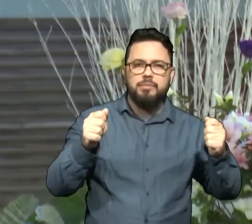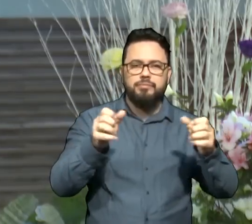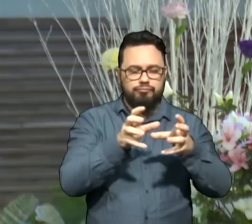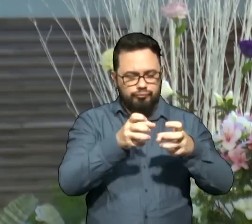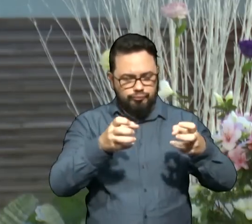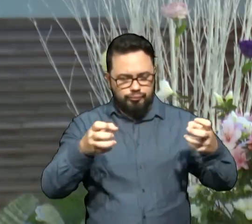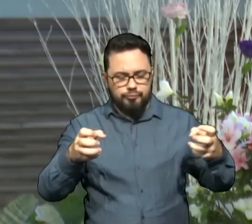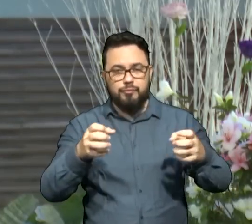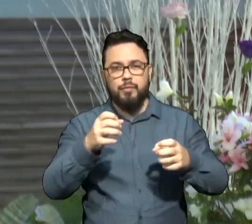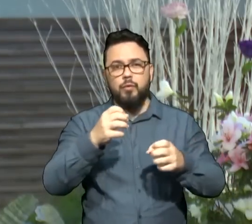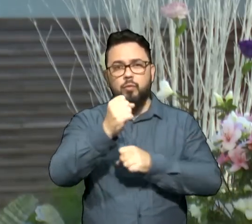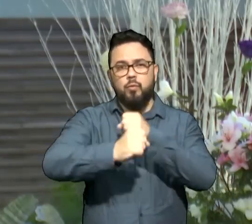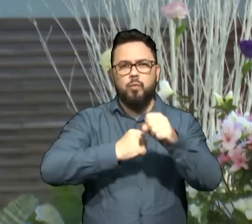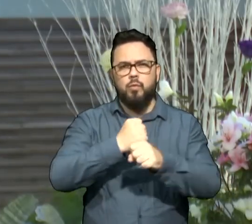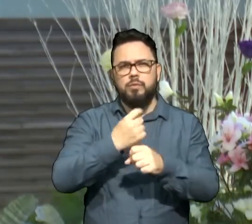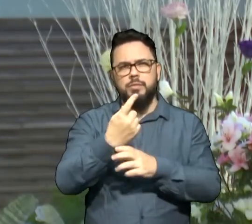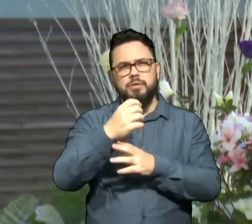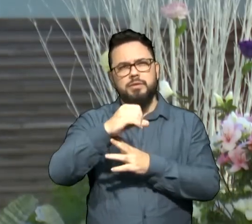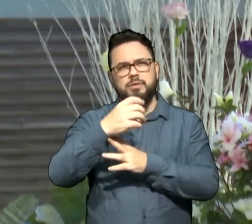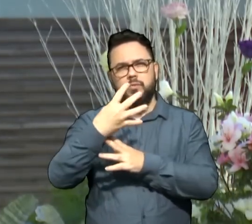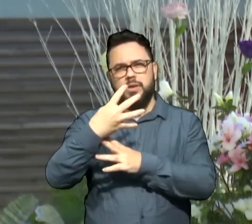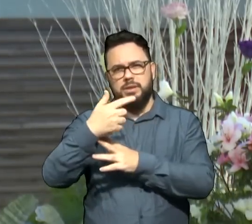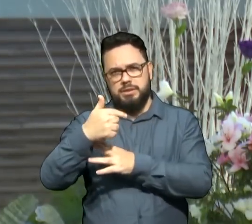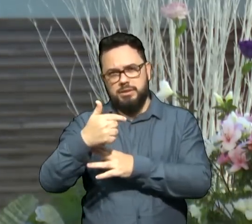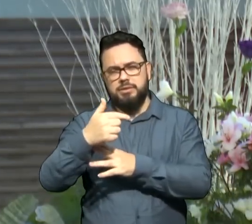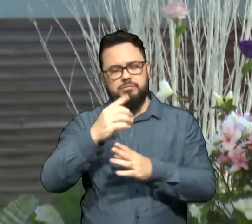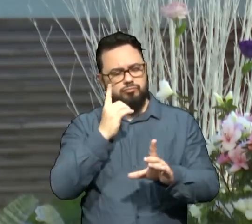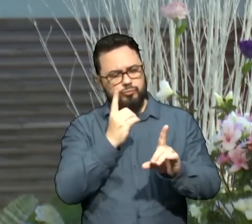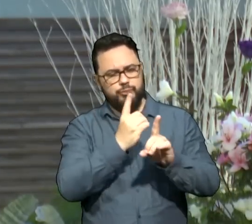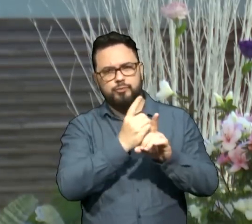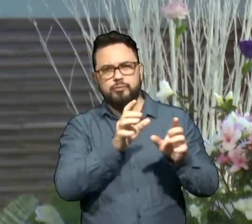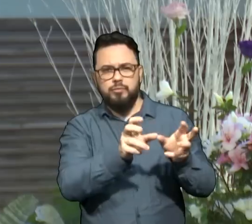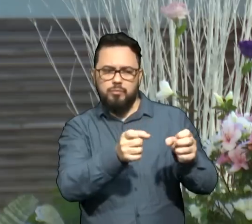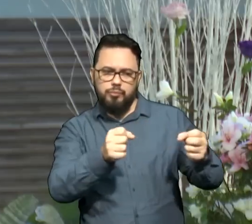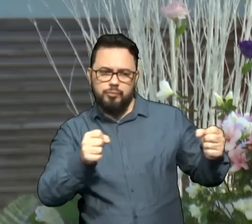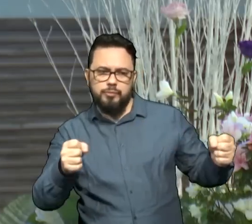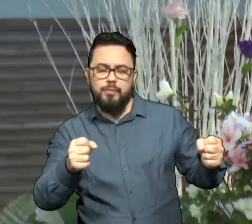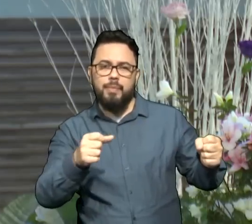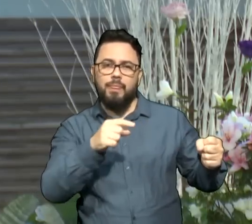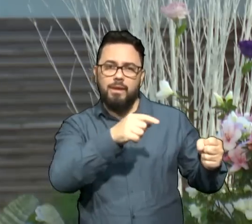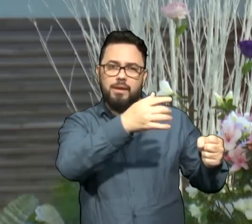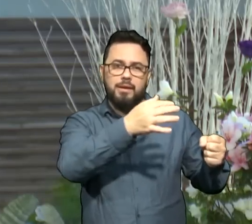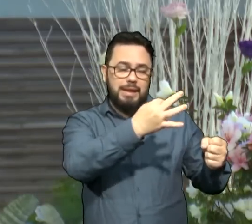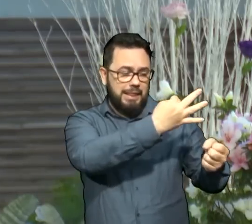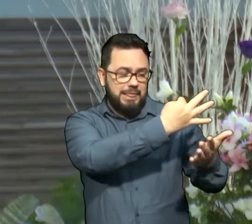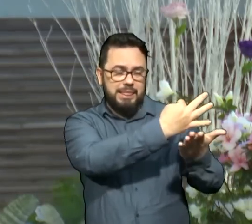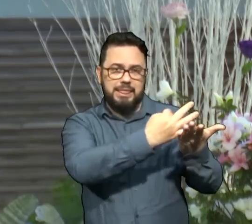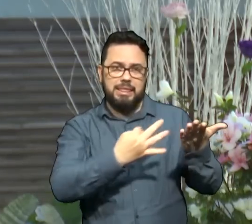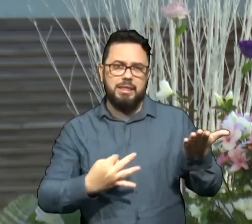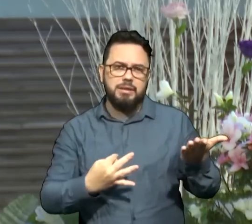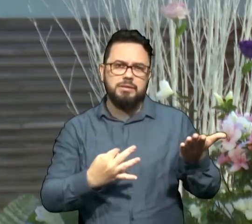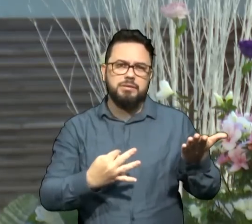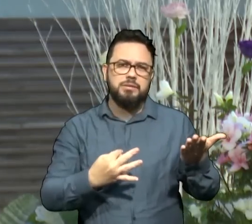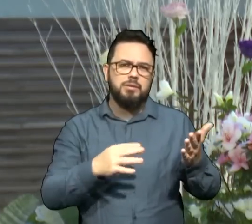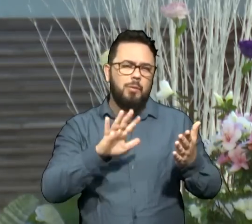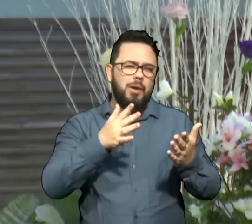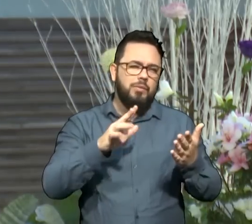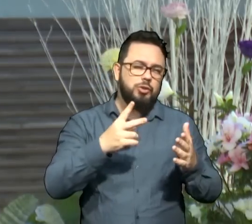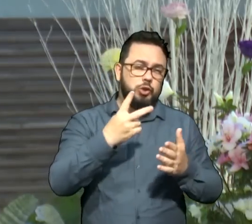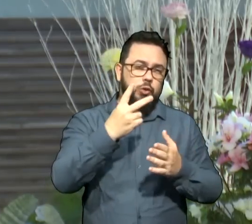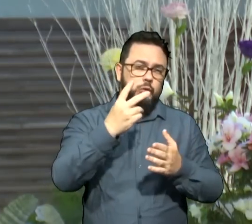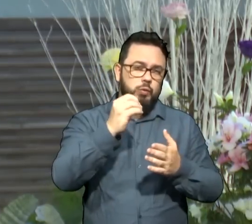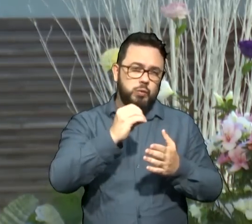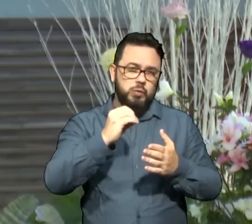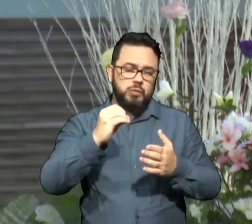ano de 1947 e 48 São textos datados de até 270 Anos Antes de Cristo e que